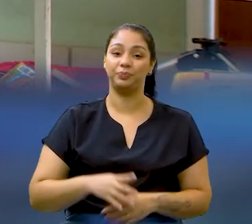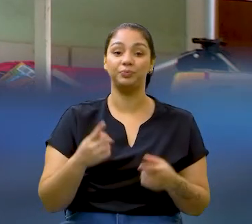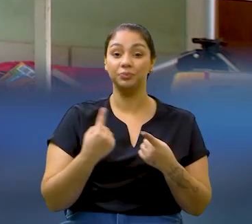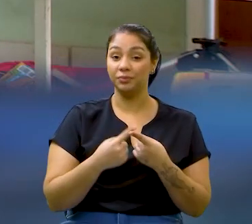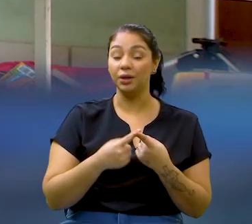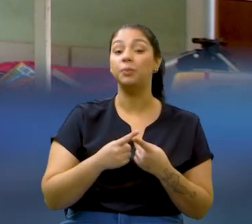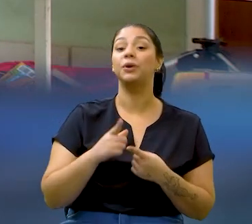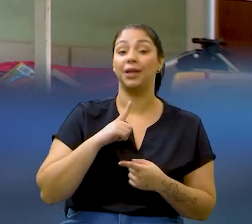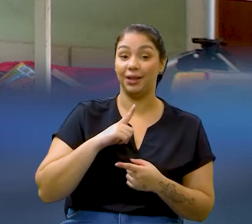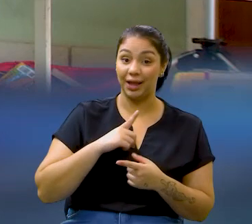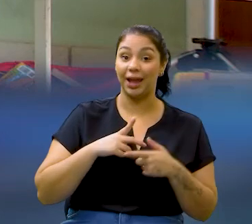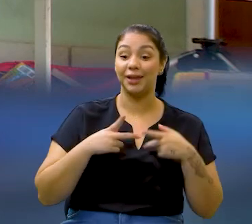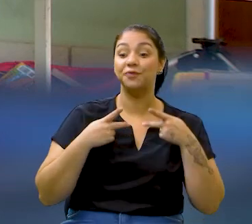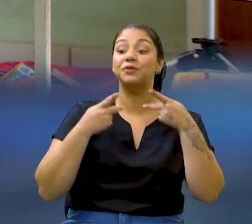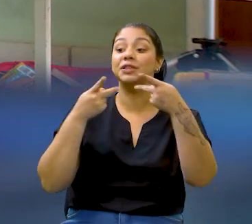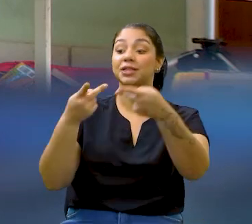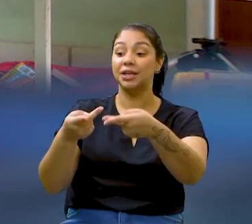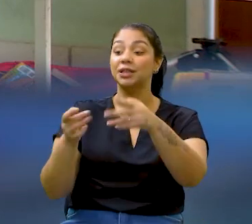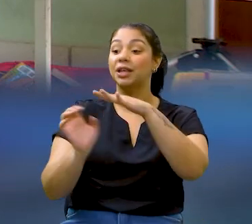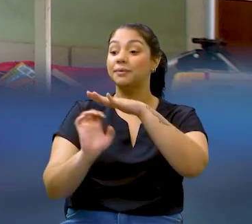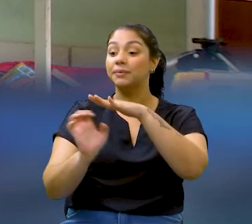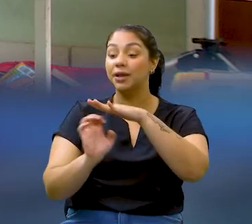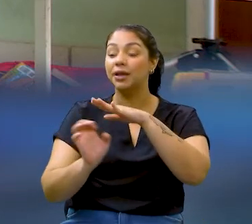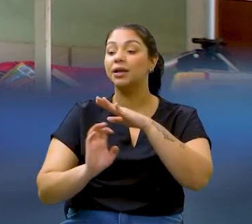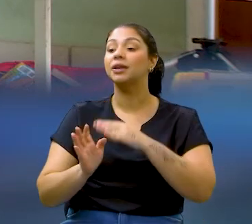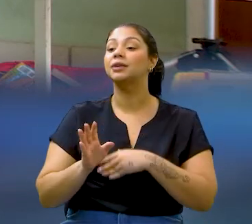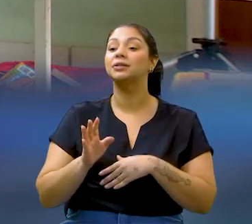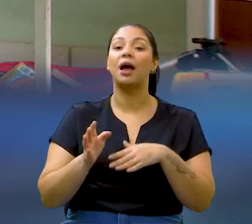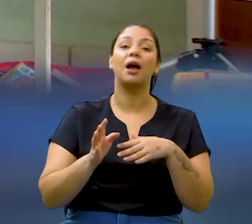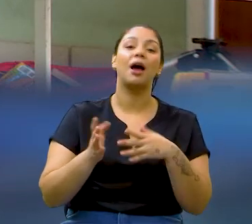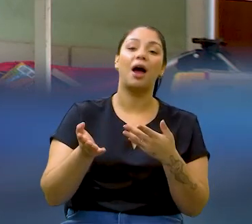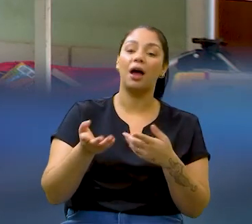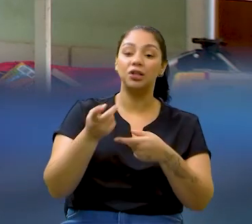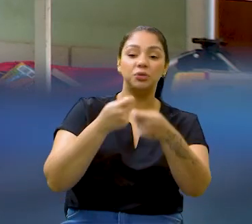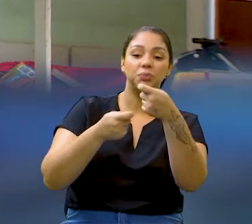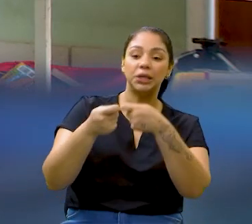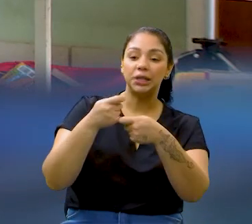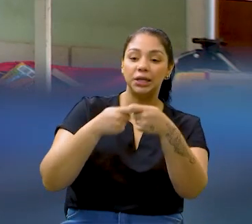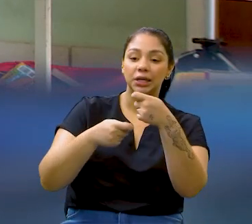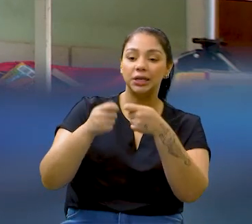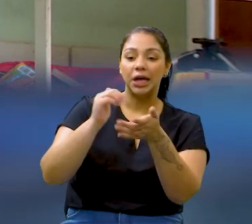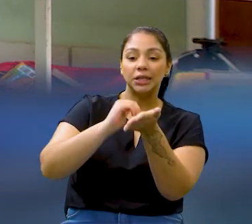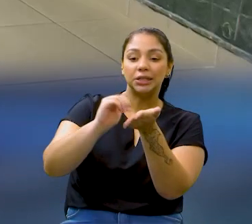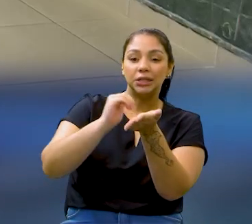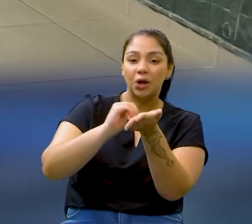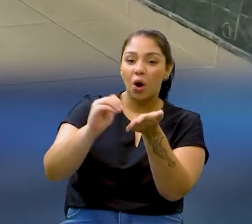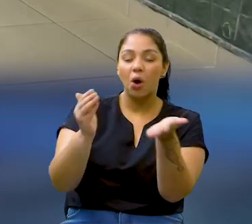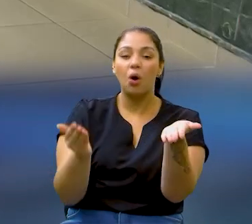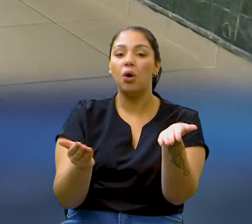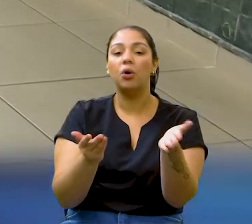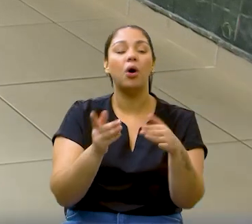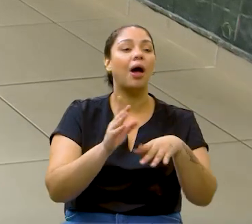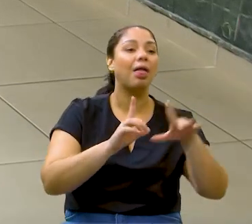a gente faz visitas, né, a empresas, a gente faz visitas a escritórios, a TVs, né, para